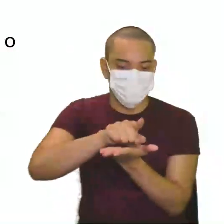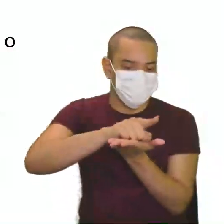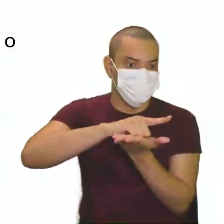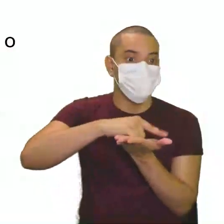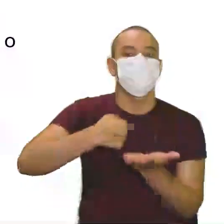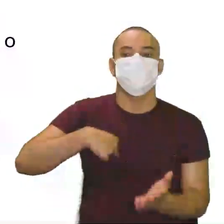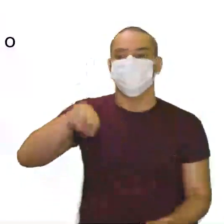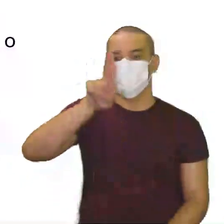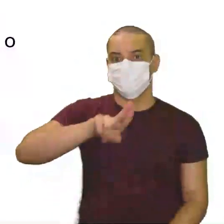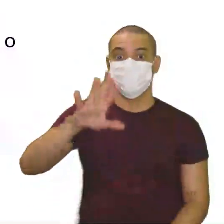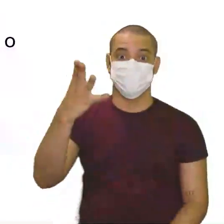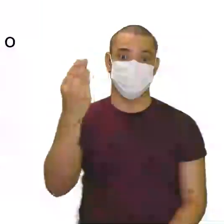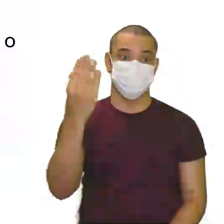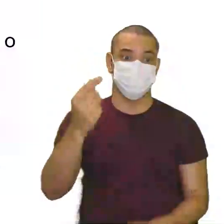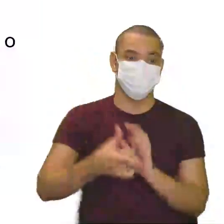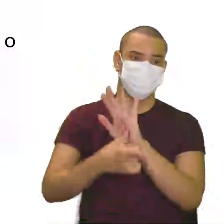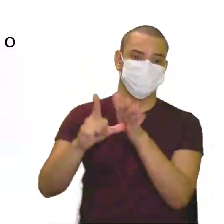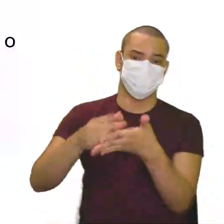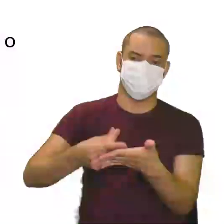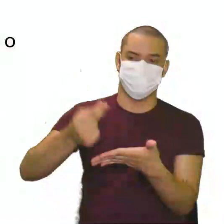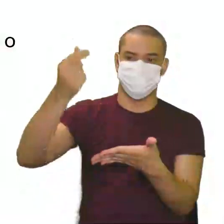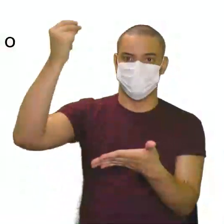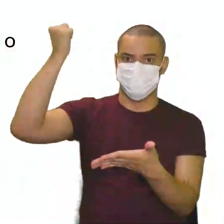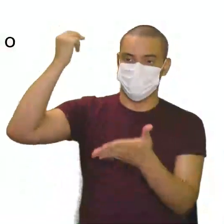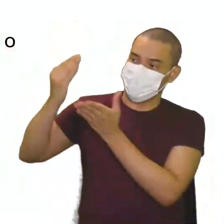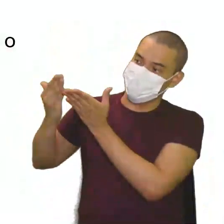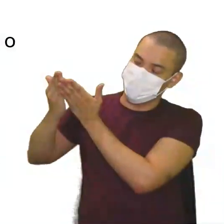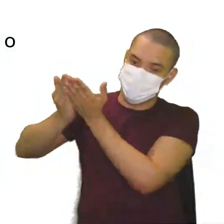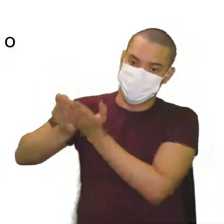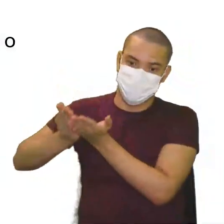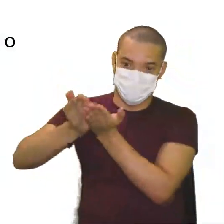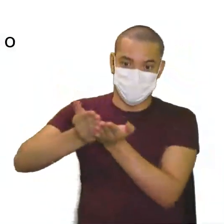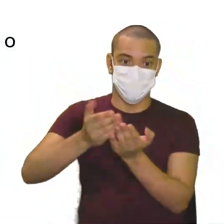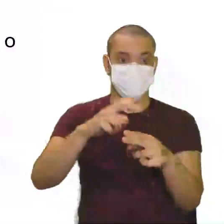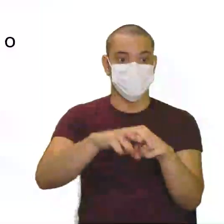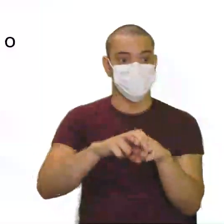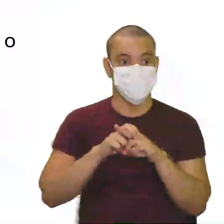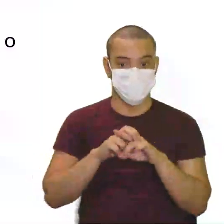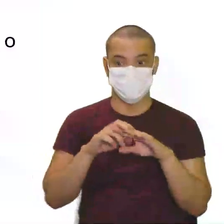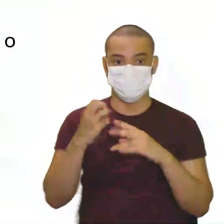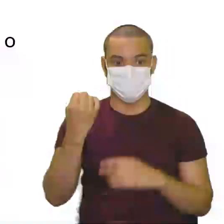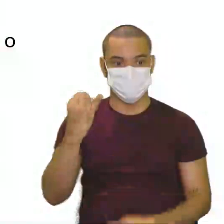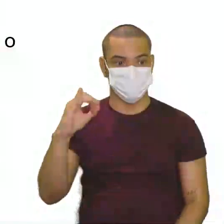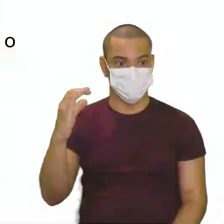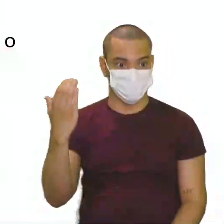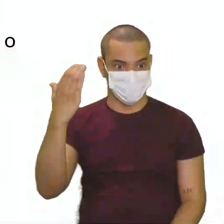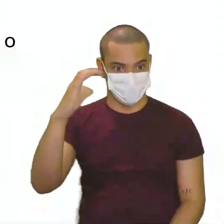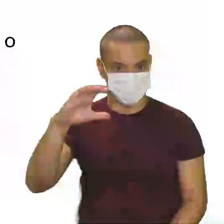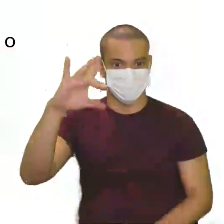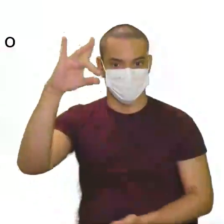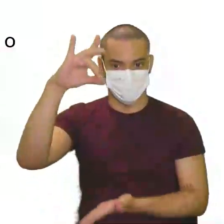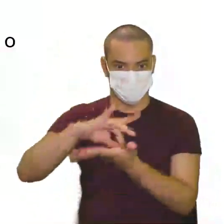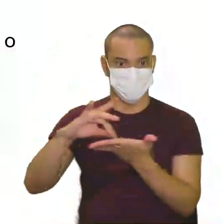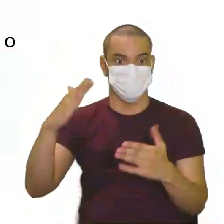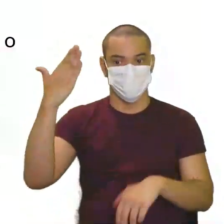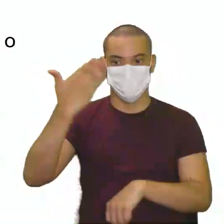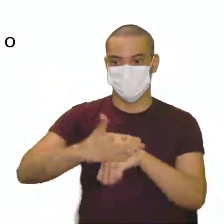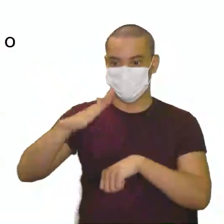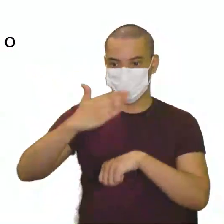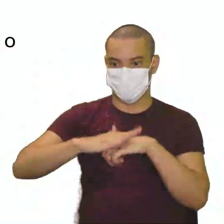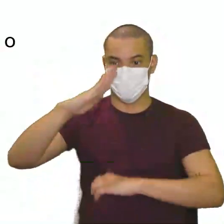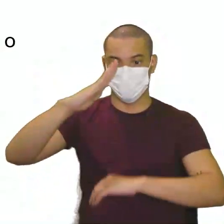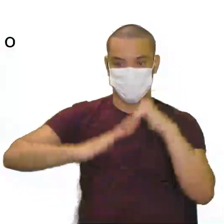bússola foi muito utilizada lá nas grandes navegações Então se a gente for colocar em realmente aplicação